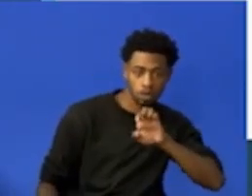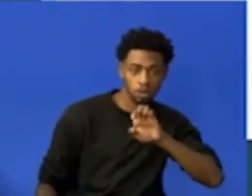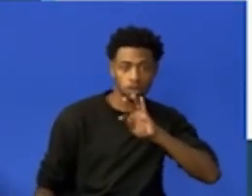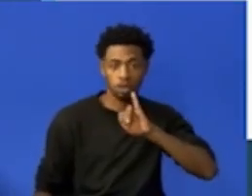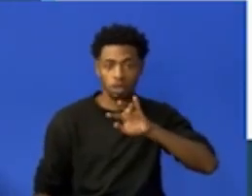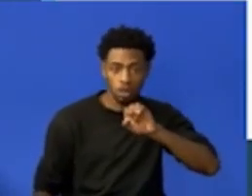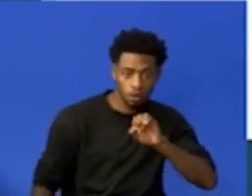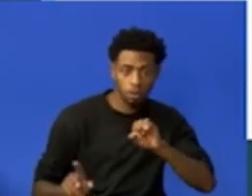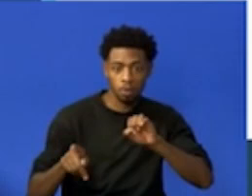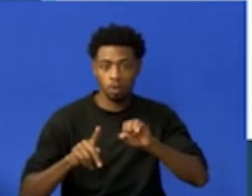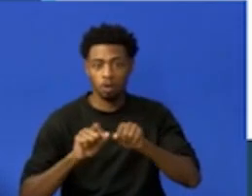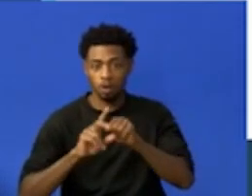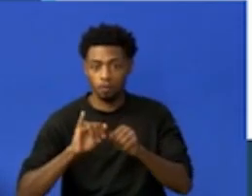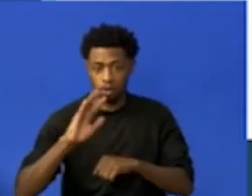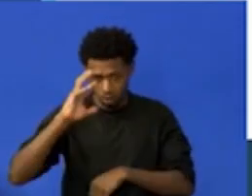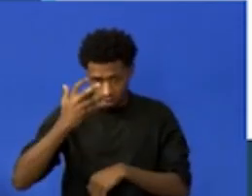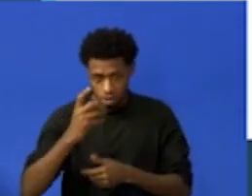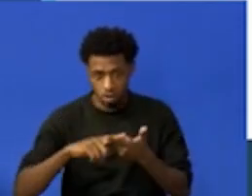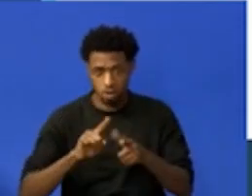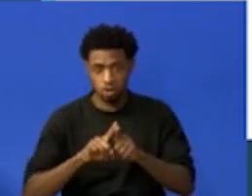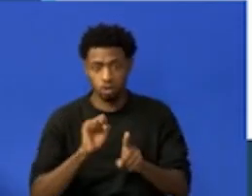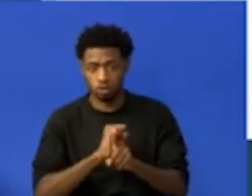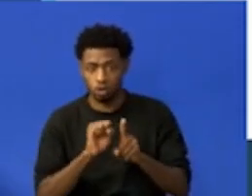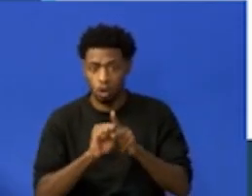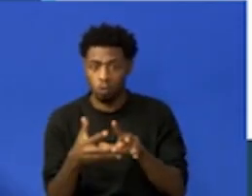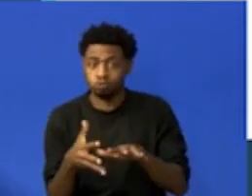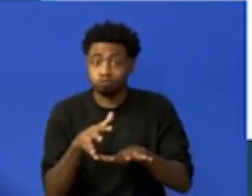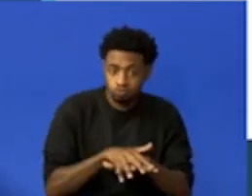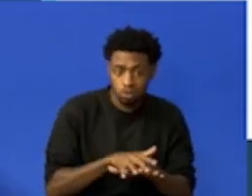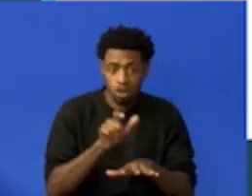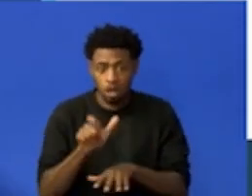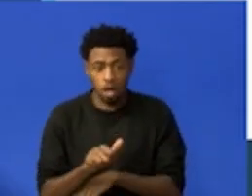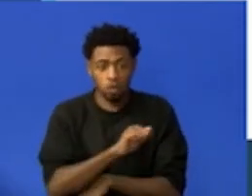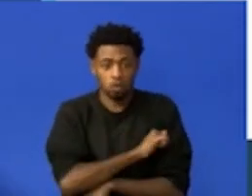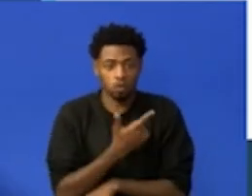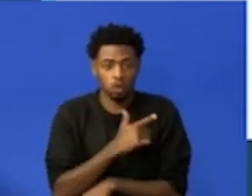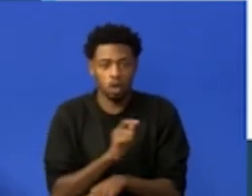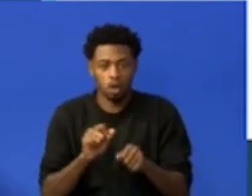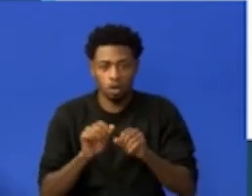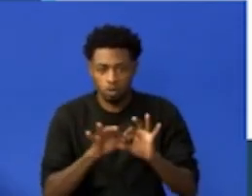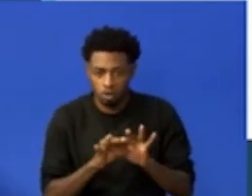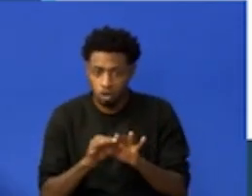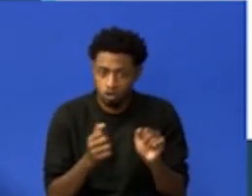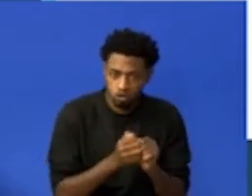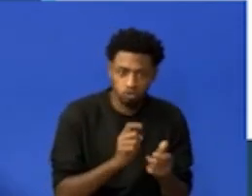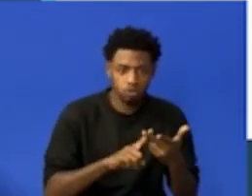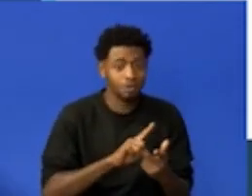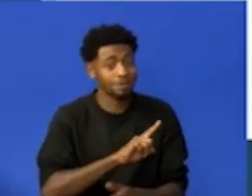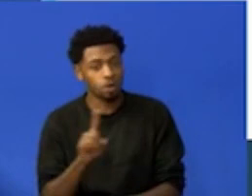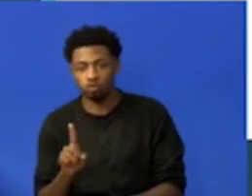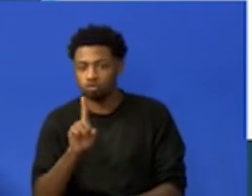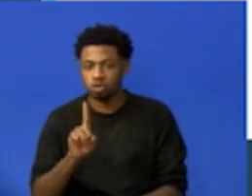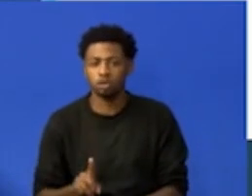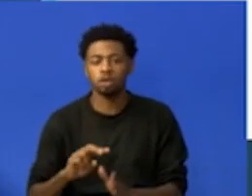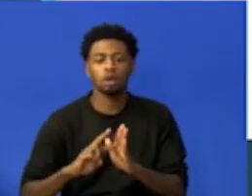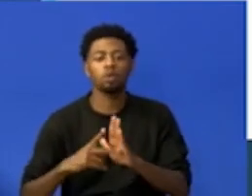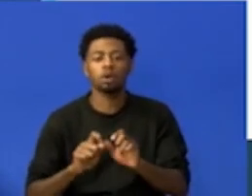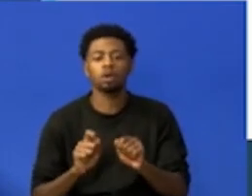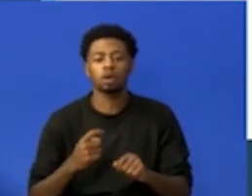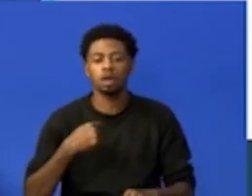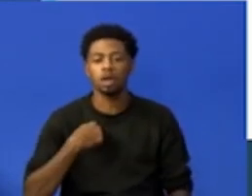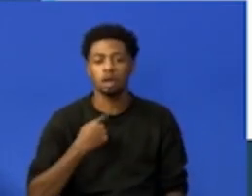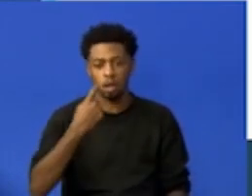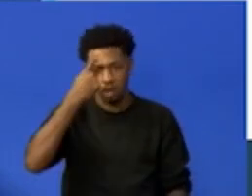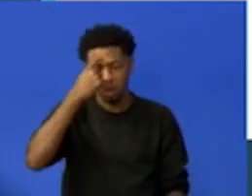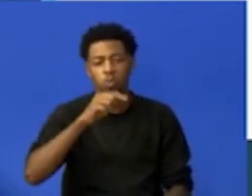professor toma as decisões, o sócio-integrativo, quando ele deixa com que o aluno também participe, e o não diretivo, quando ele toma todas